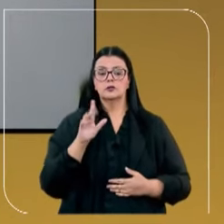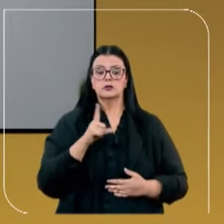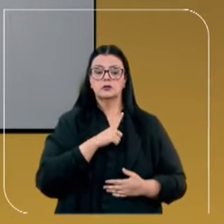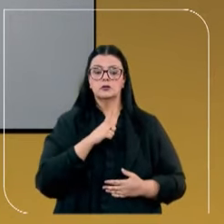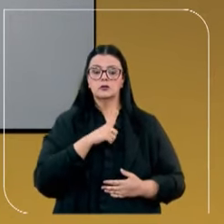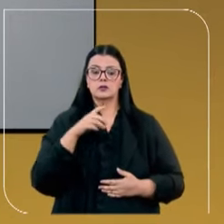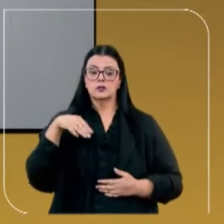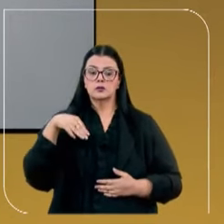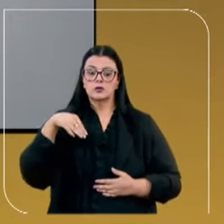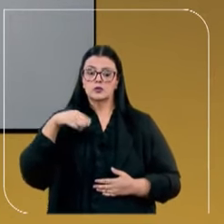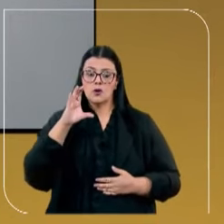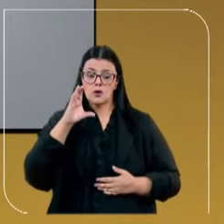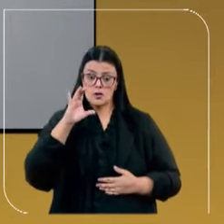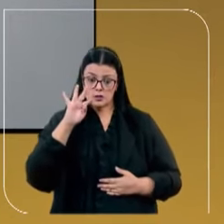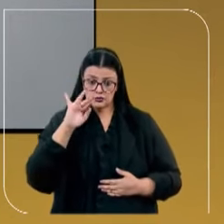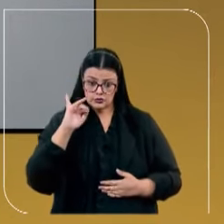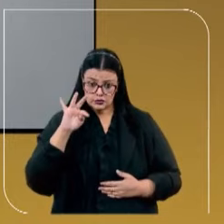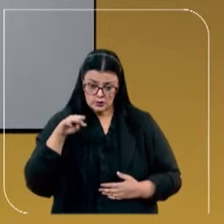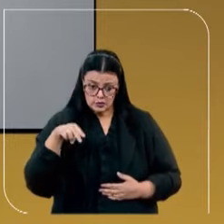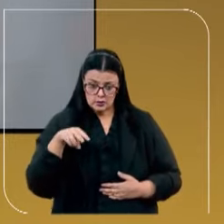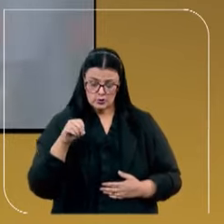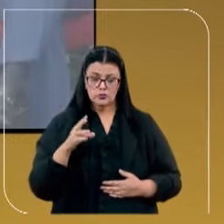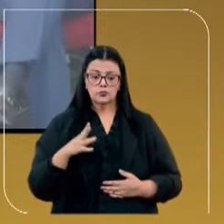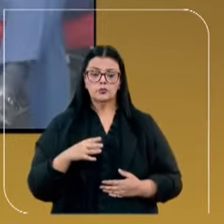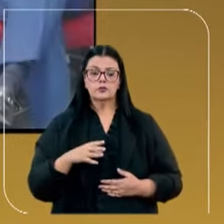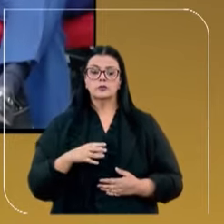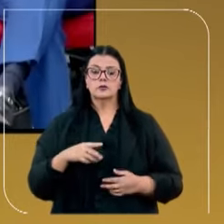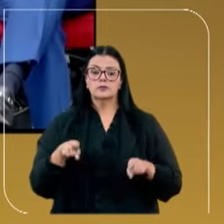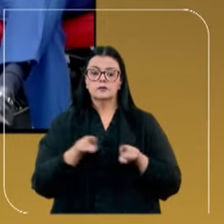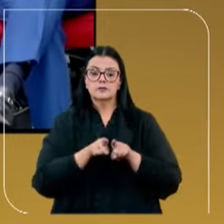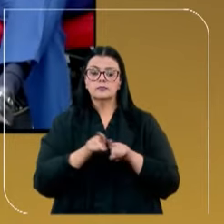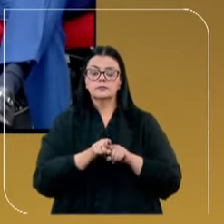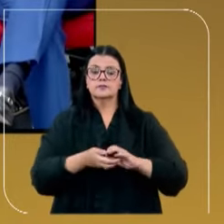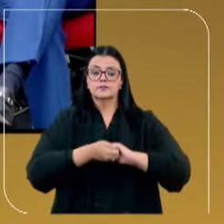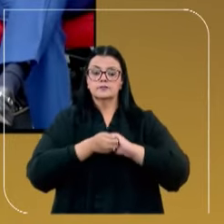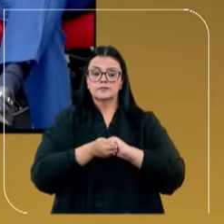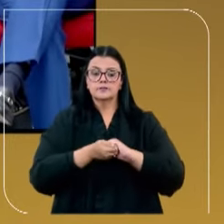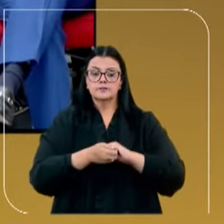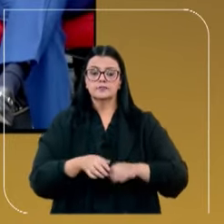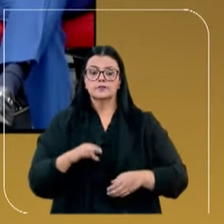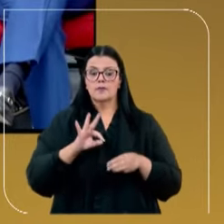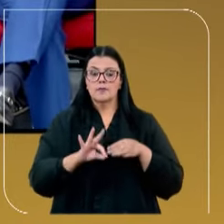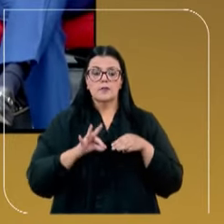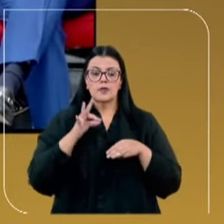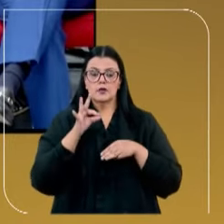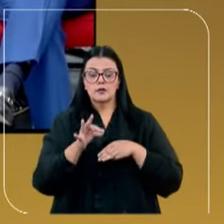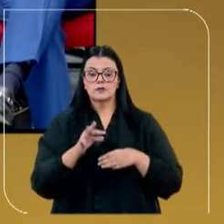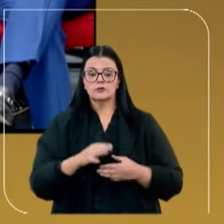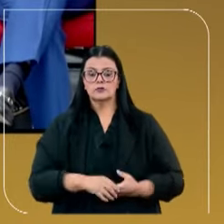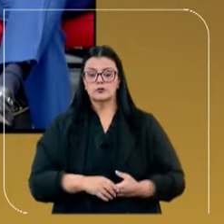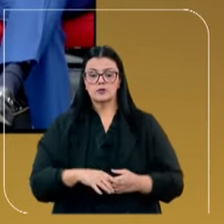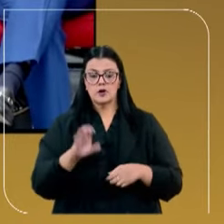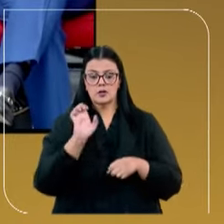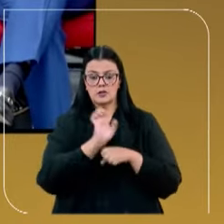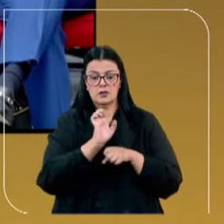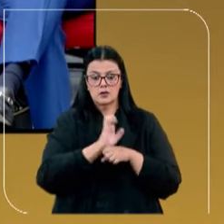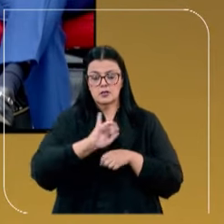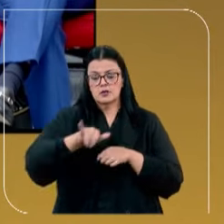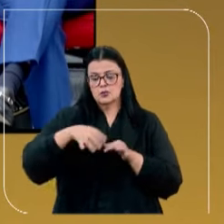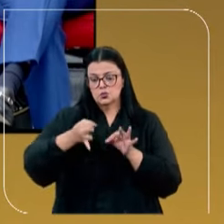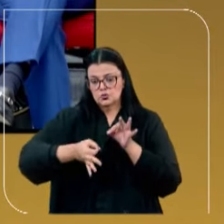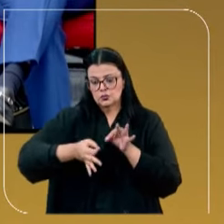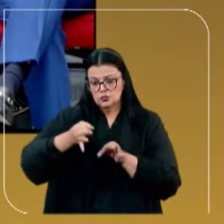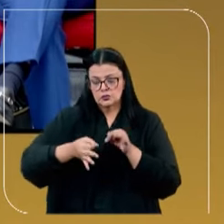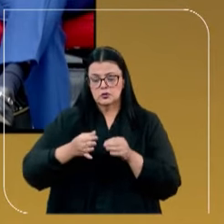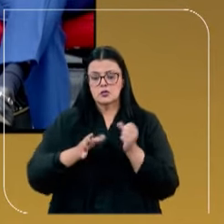Zanin, e permitam-me saudar ministro de sempre do Supremo Tribunal Federal e ministro de Estado da Justiça e Segurança Pública, o ministro Ricardo